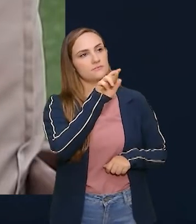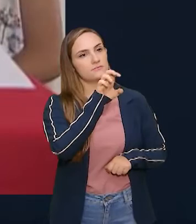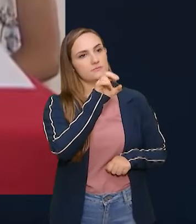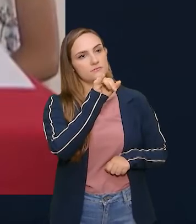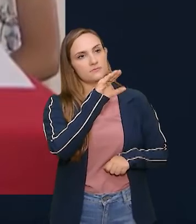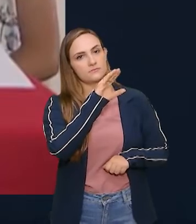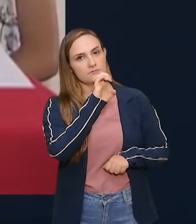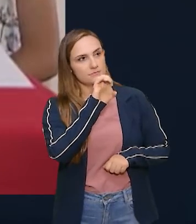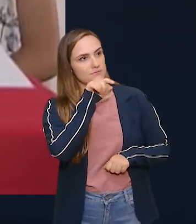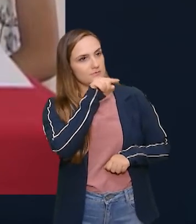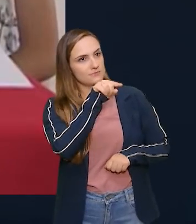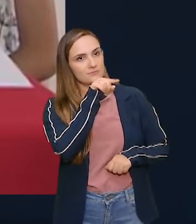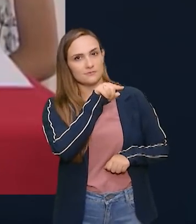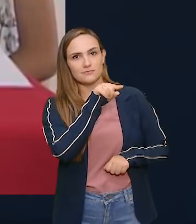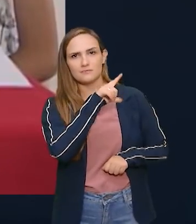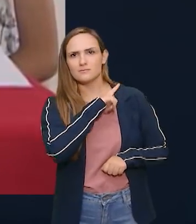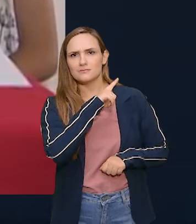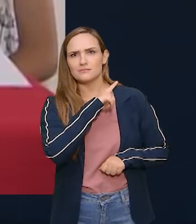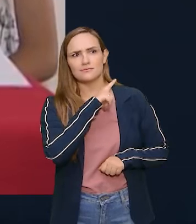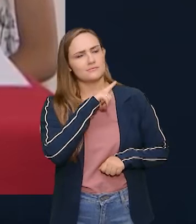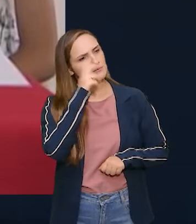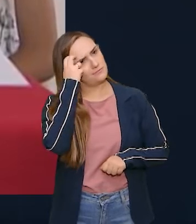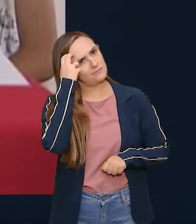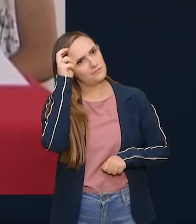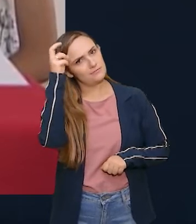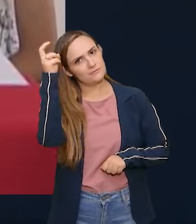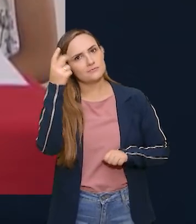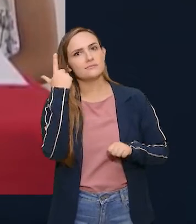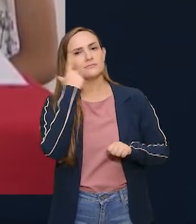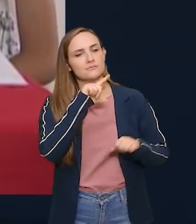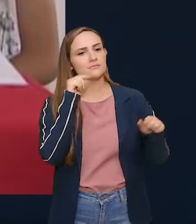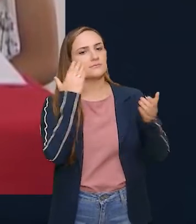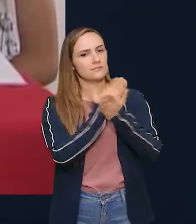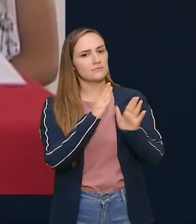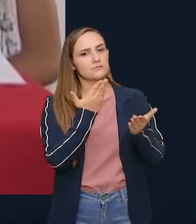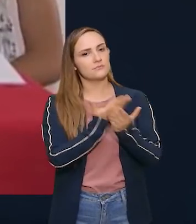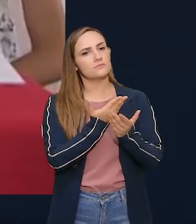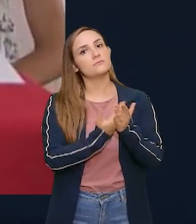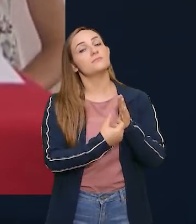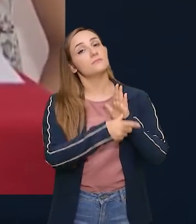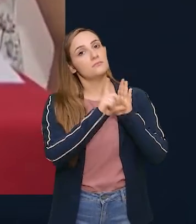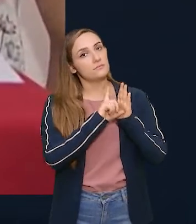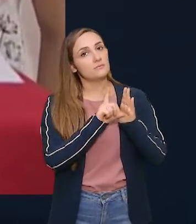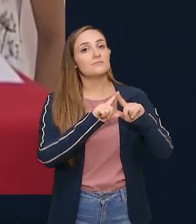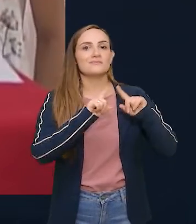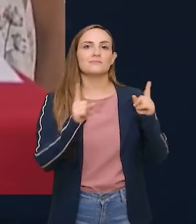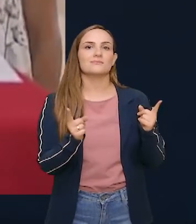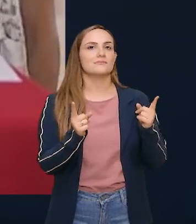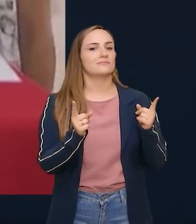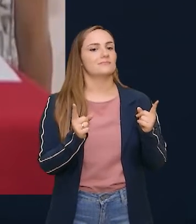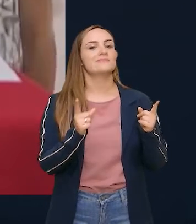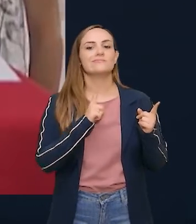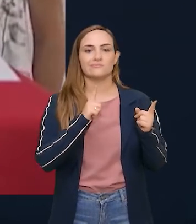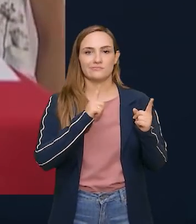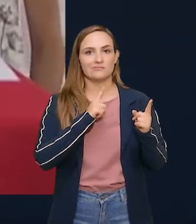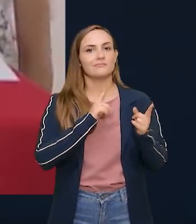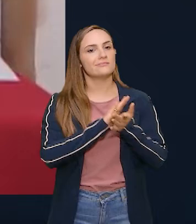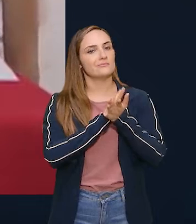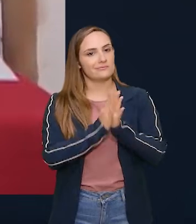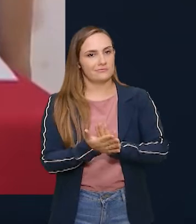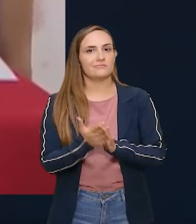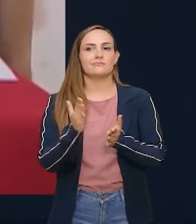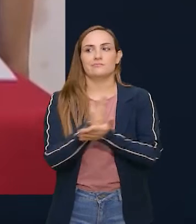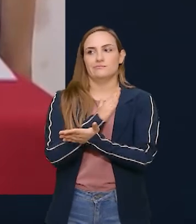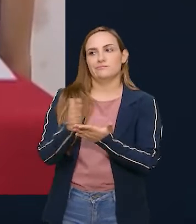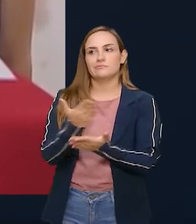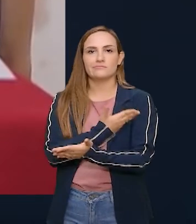mesma área. A Grace Kellen era exemplo na turma. Com uma mente brilhante, terminou os estudos antes de todos os colegas.